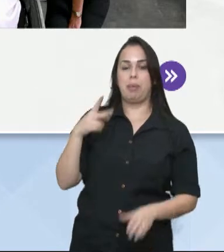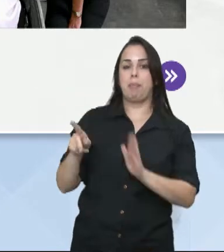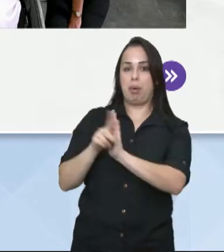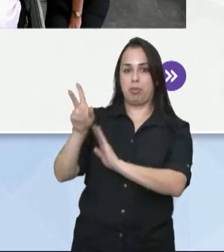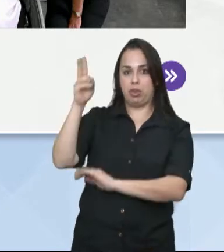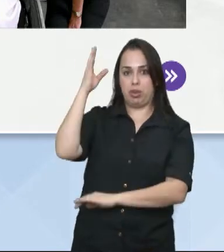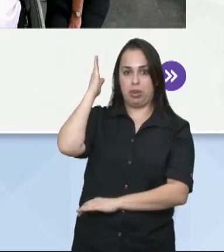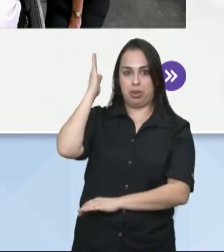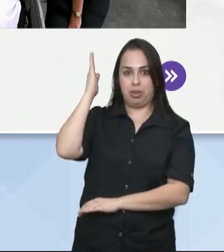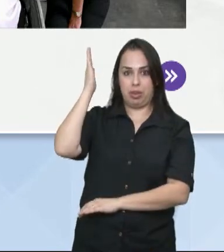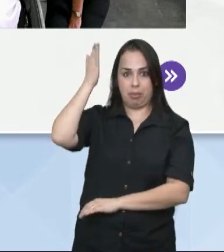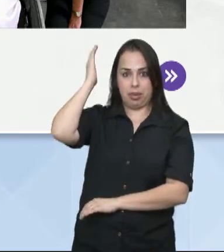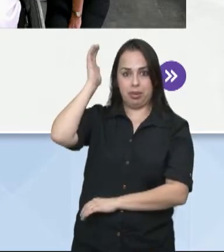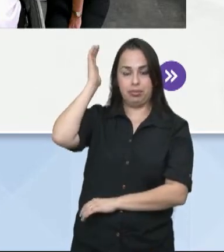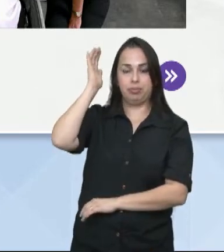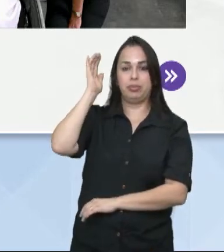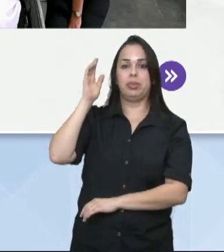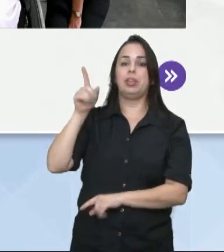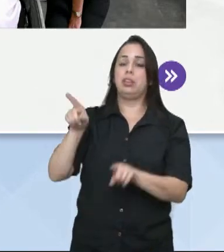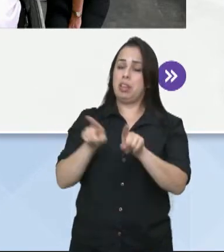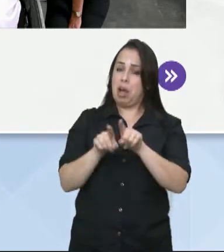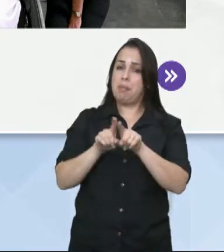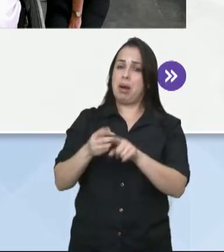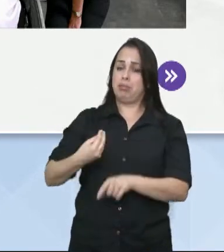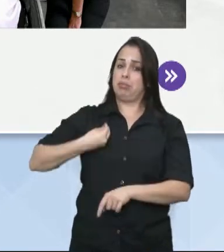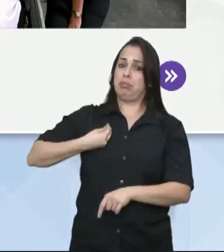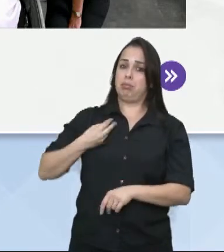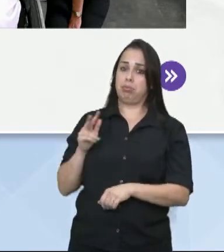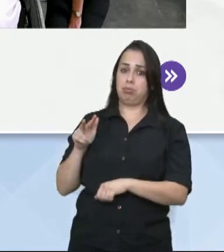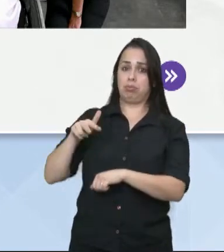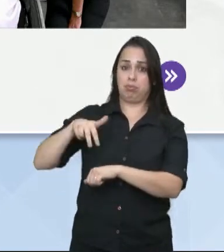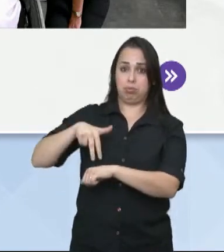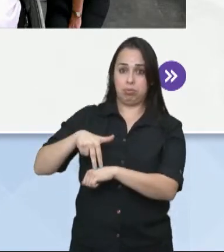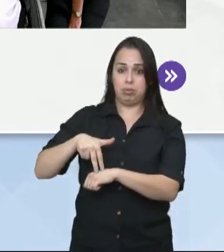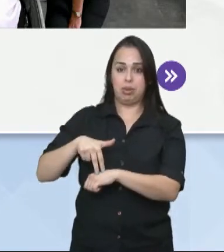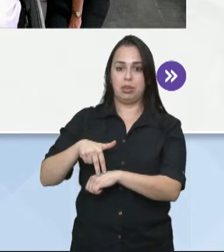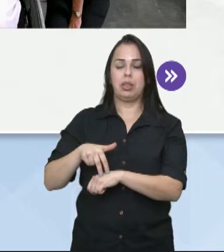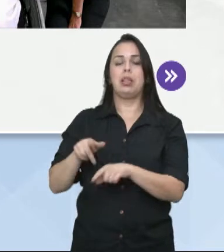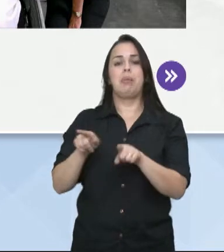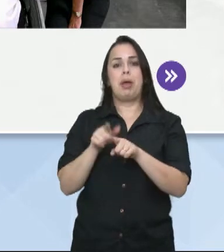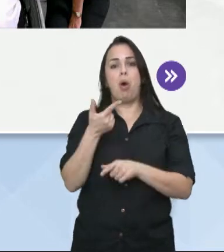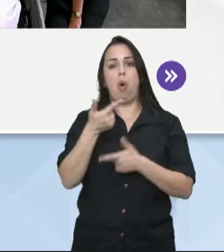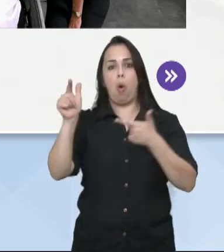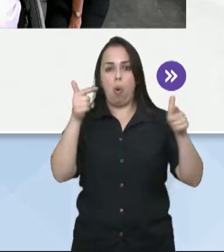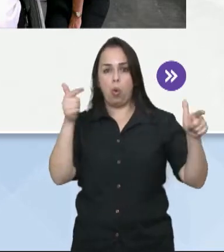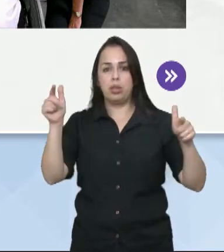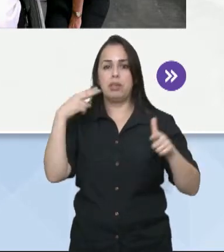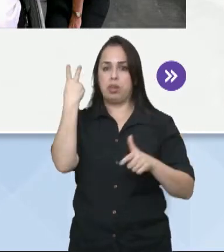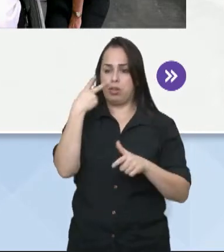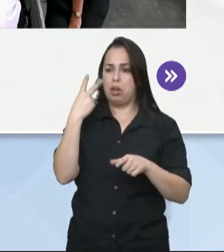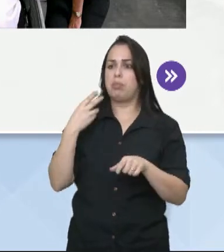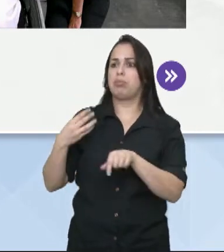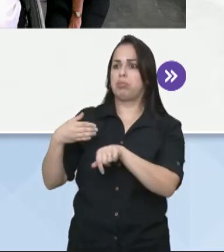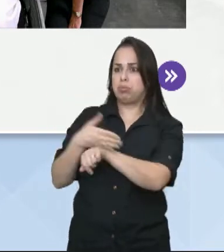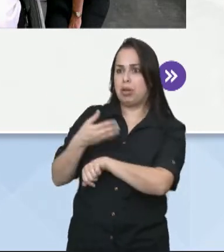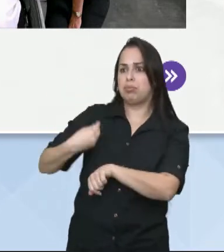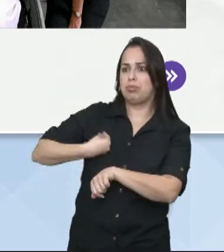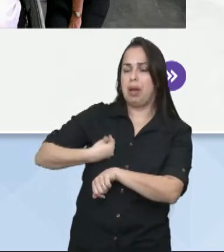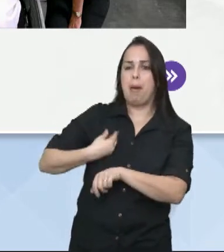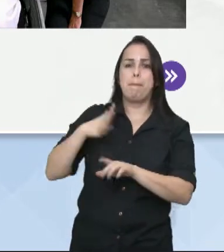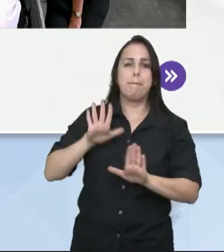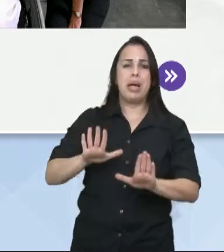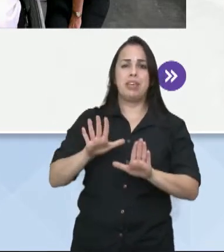Taubaté também esteve presente. Teve mais outras vereadoras que nós não temos a